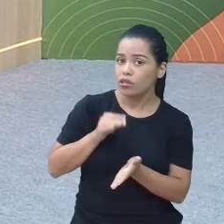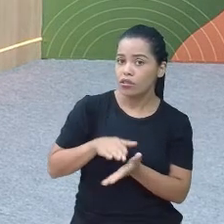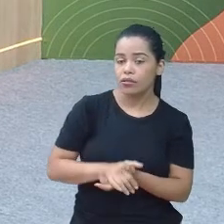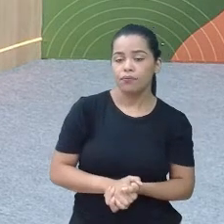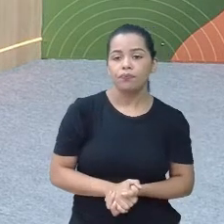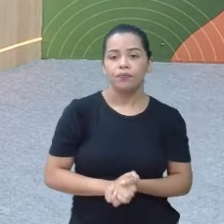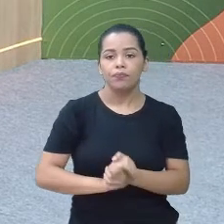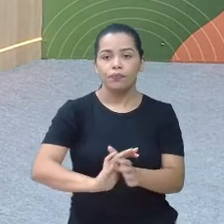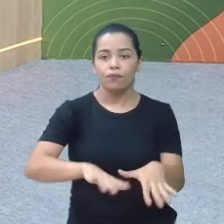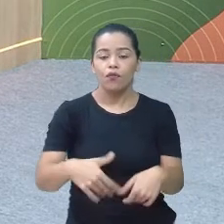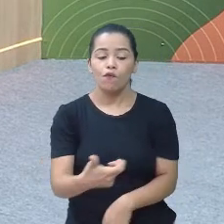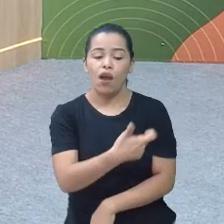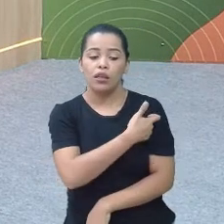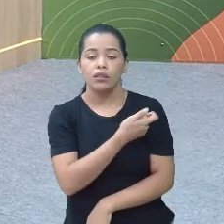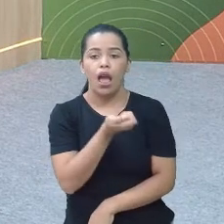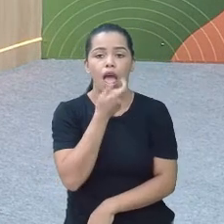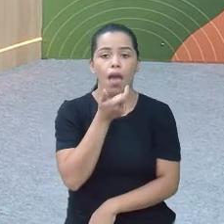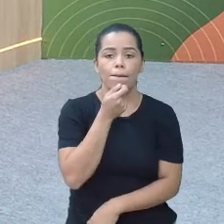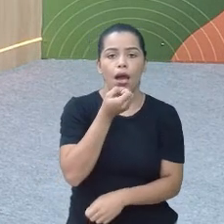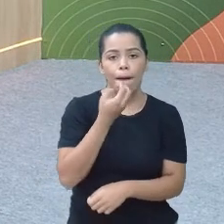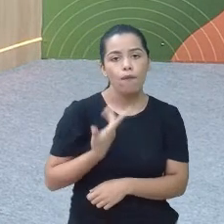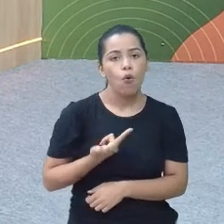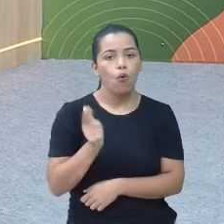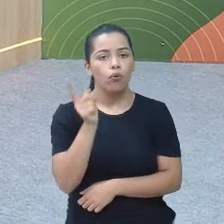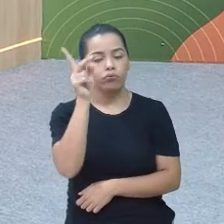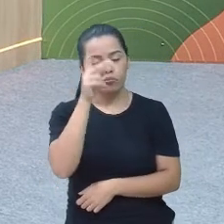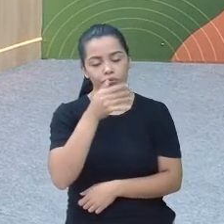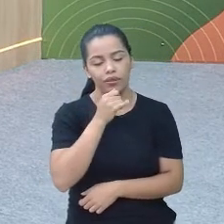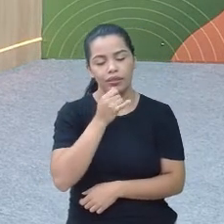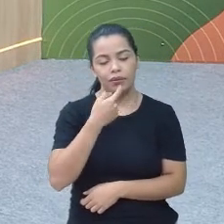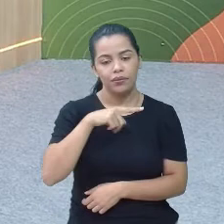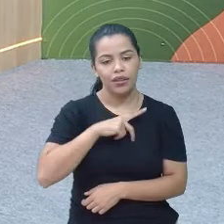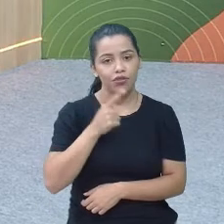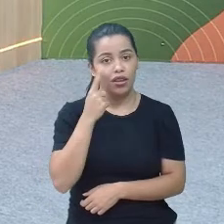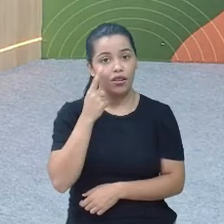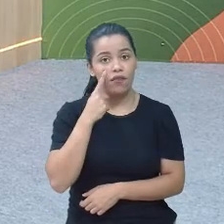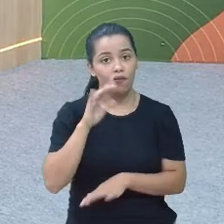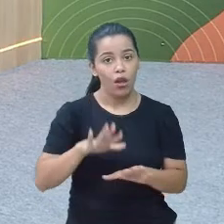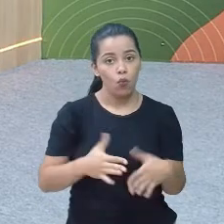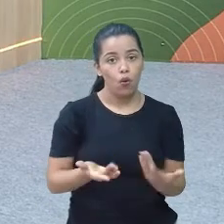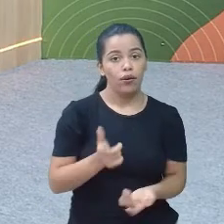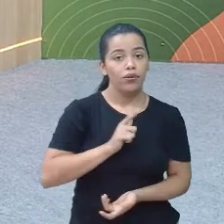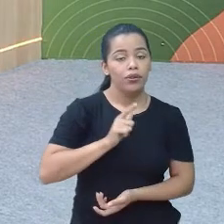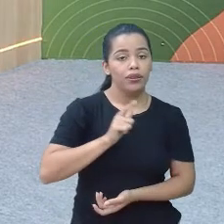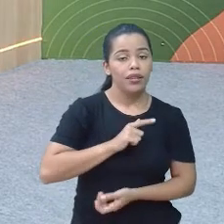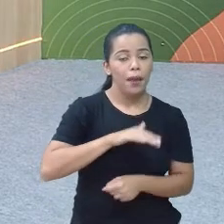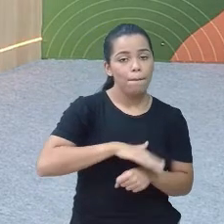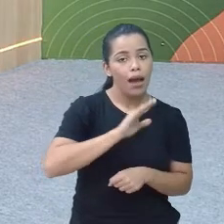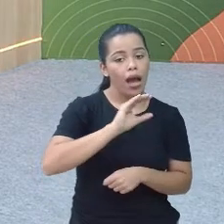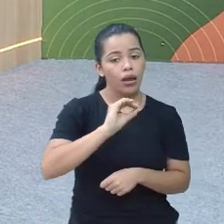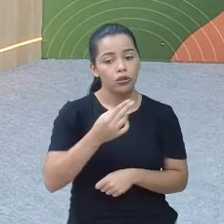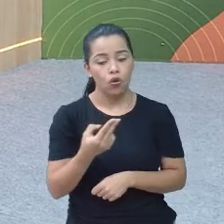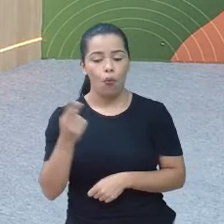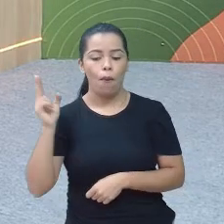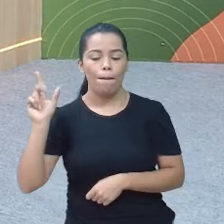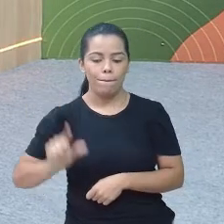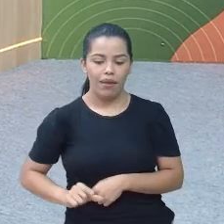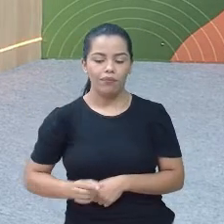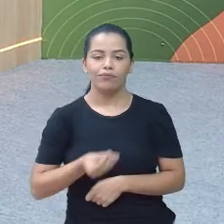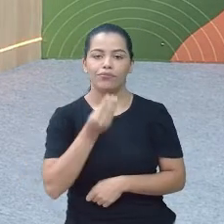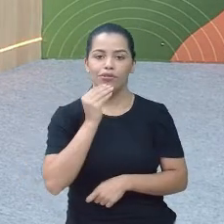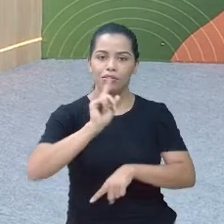bons exemplos da gente falar do que é ter mais ou menos chance, para depois a gente se preocupar com o cálculo da